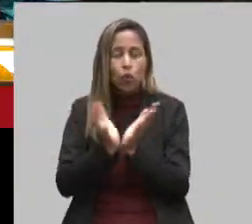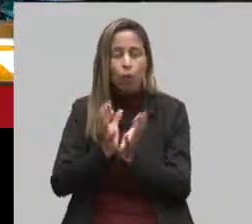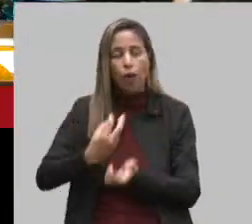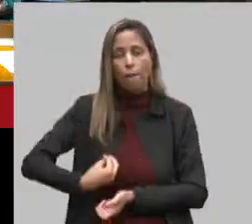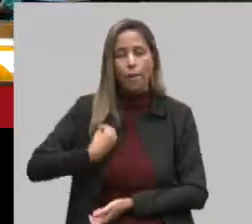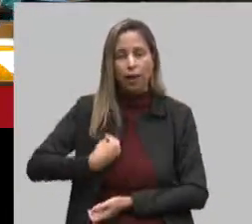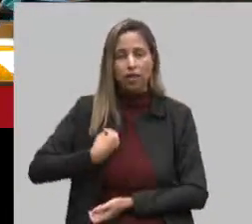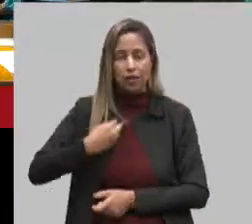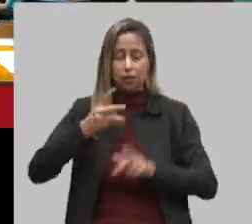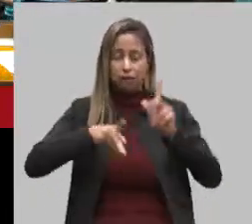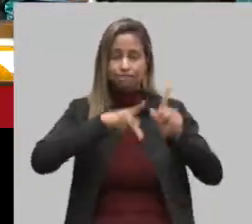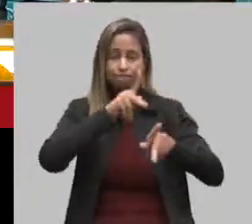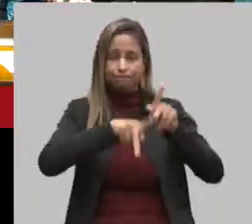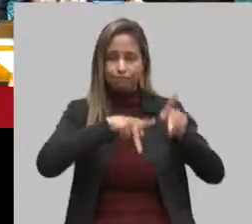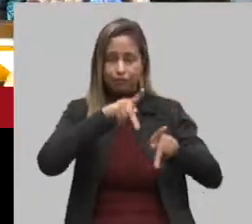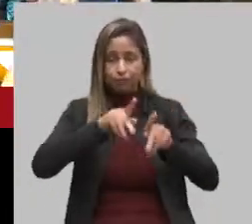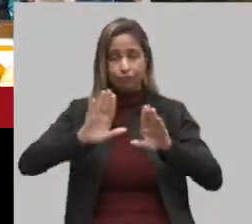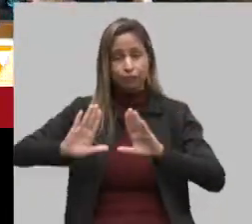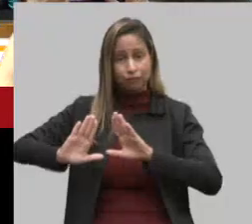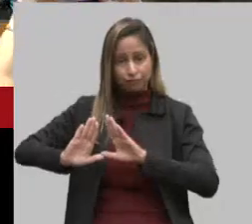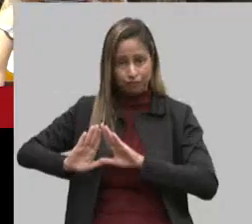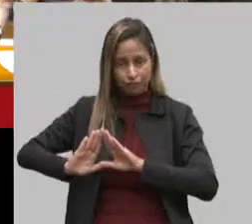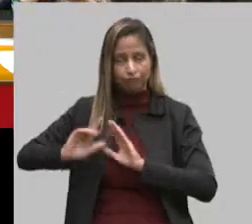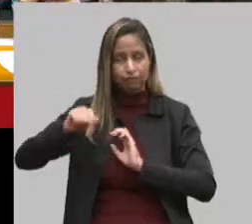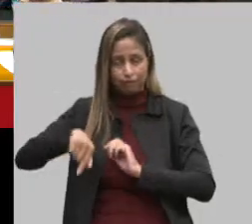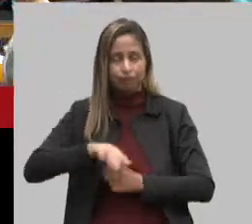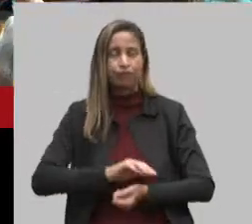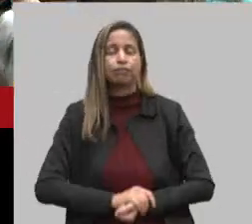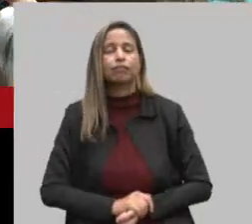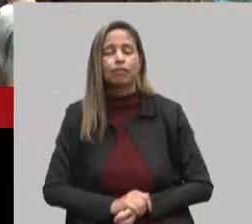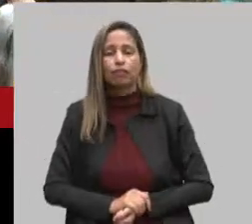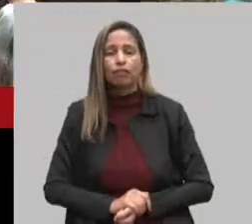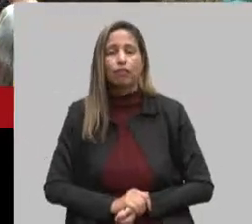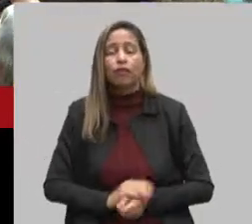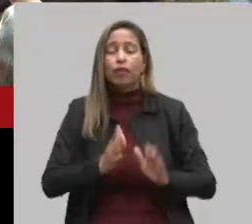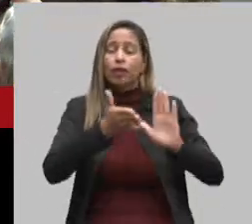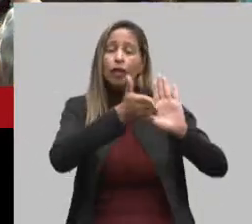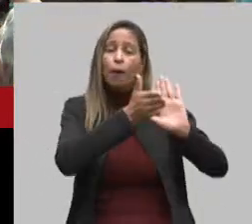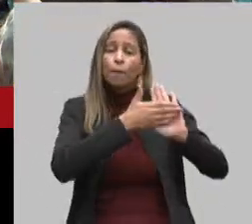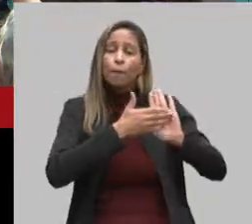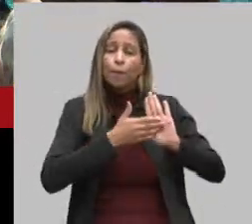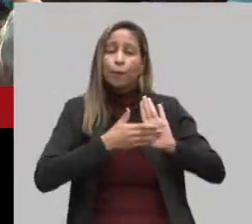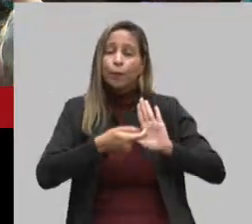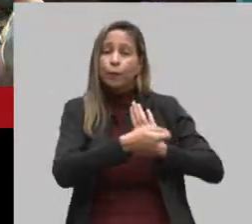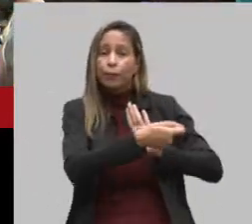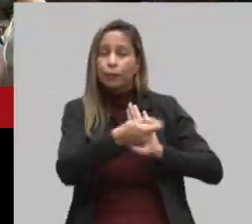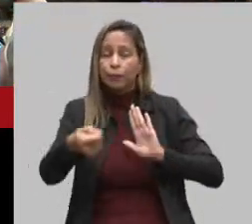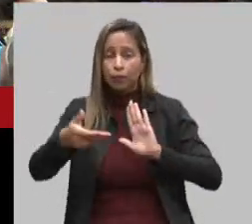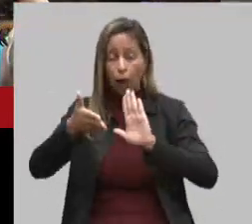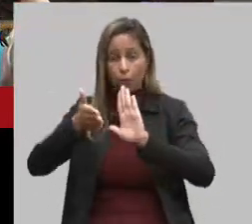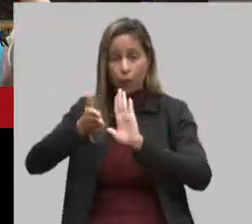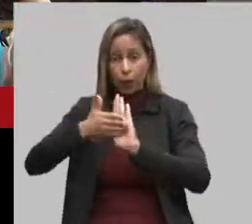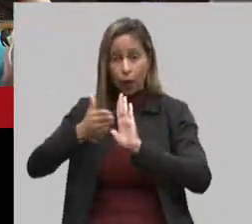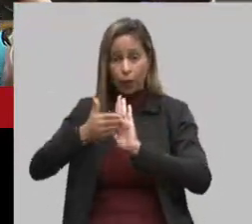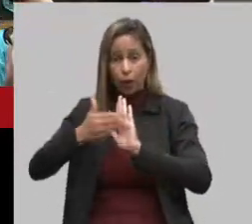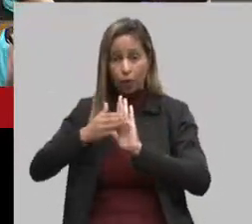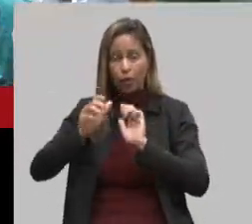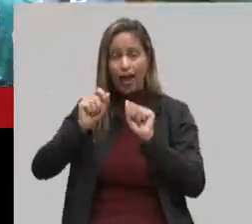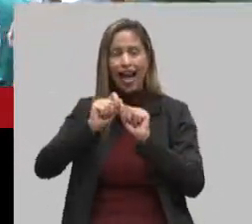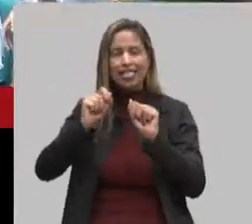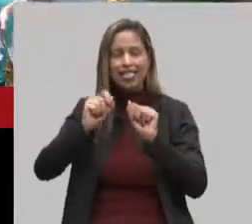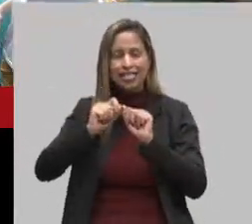Popular da Assembleia Legislativa essas propostas são entregues na forma de propostas de